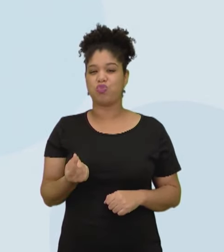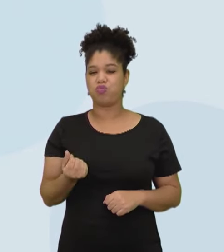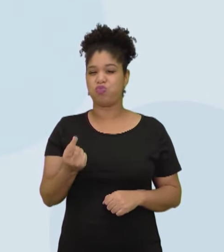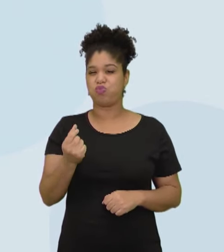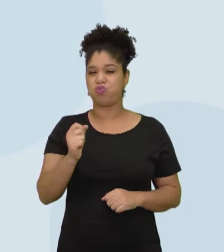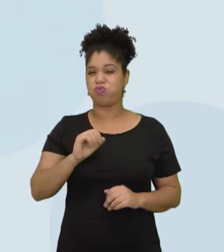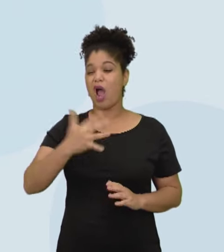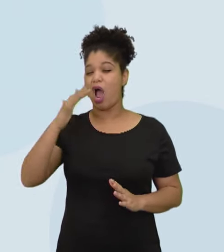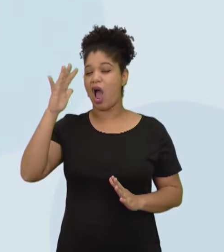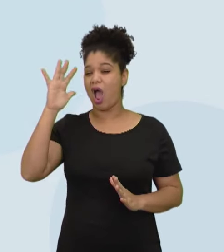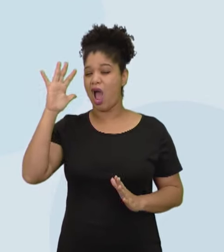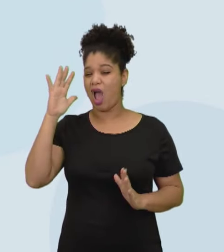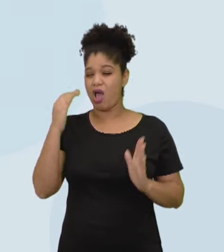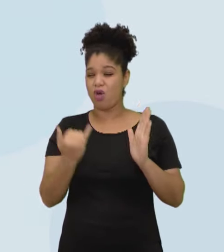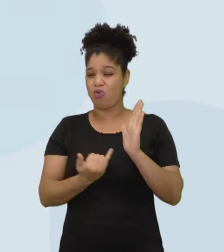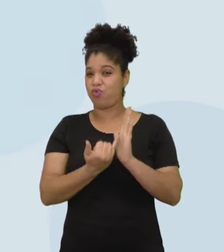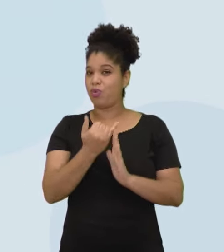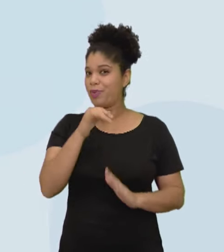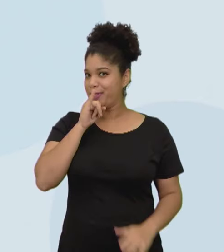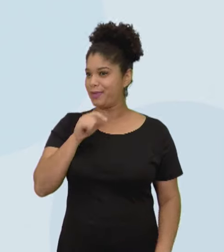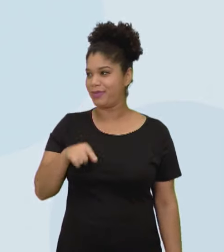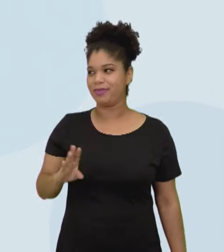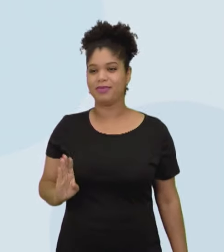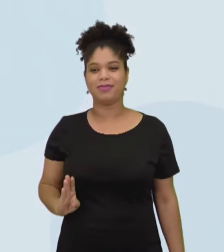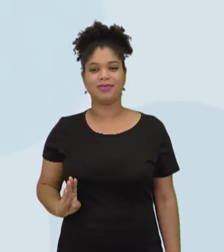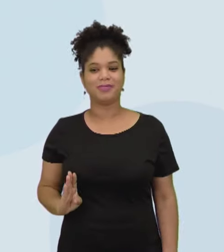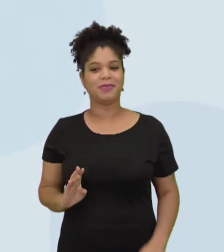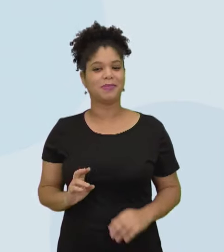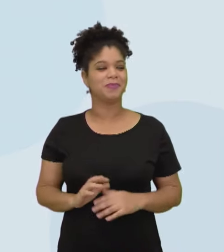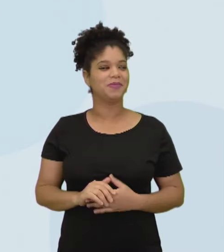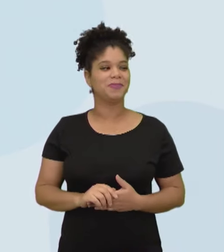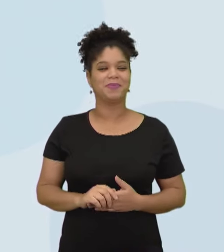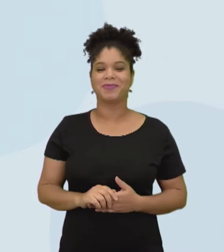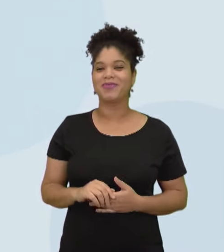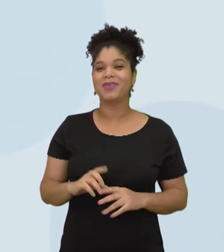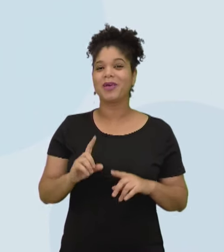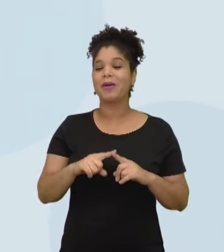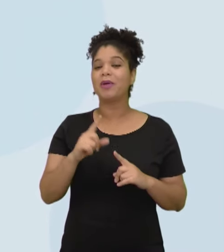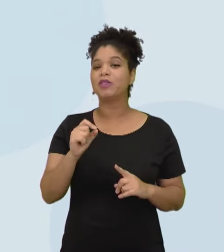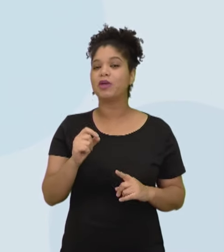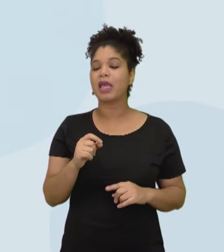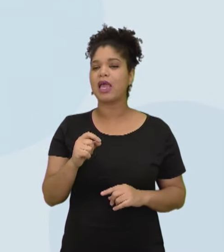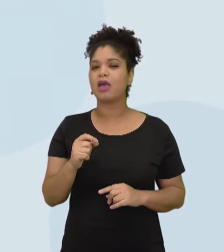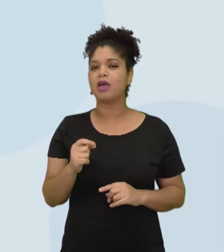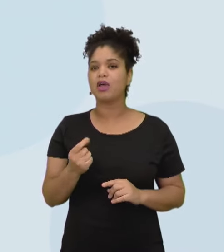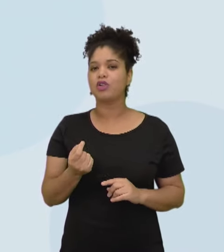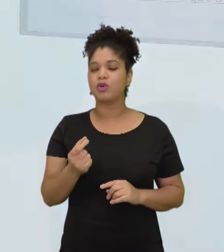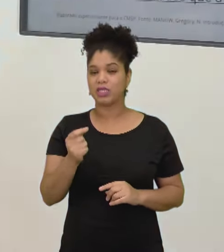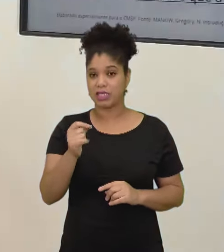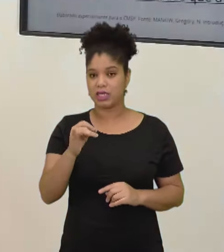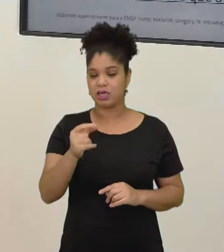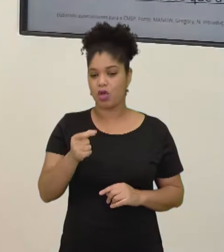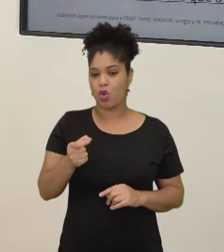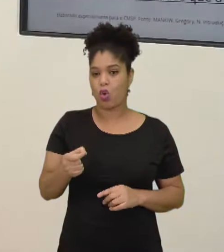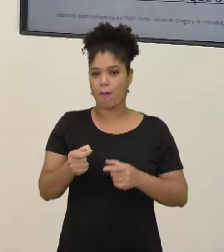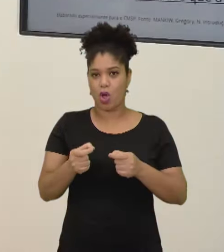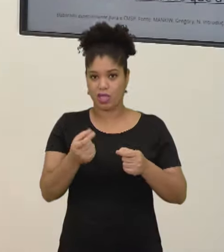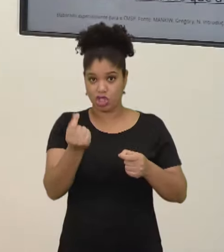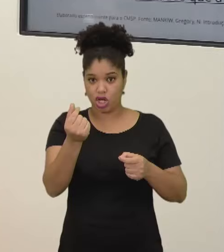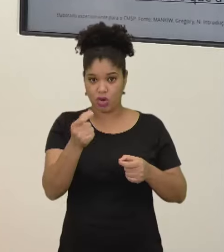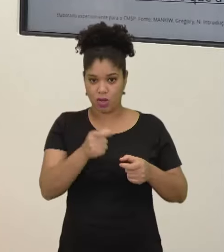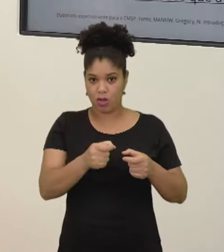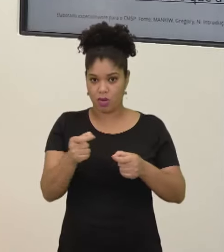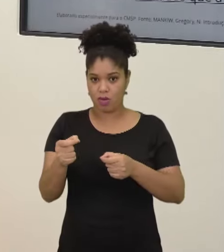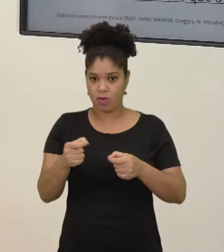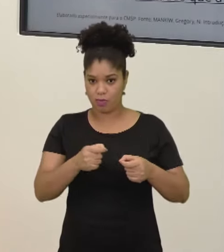que poderia inclusive ser o Brasil. Aí, a inflação aumenta quando o governo emite moeda demais. Isso aqui é uma hipótese, o